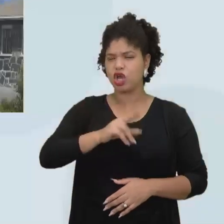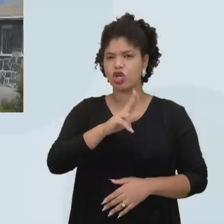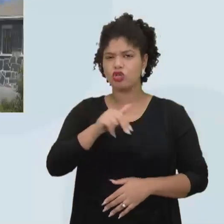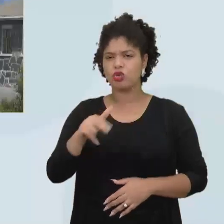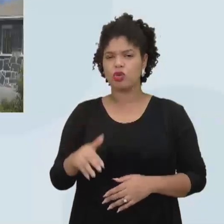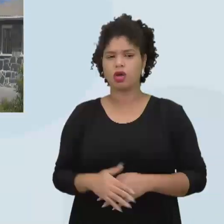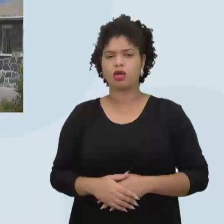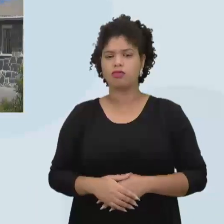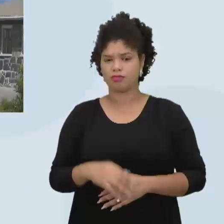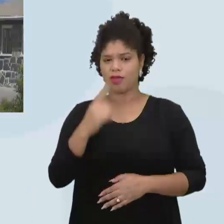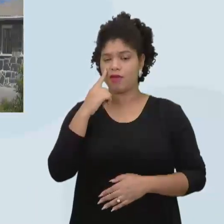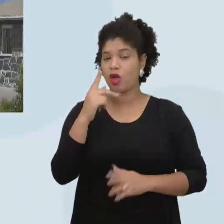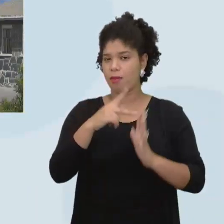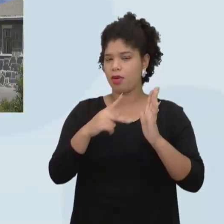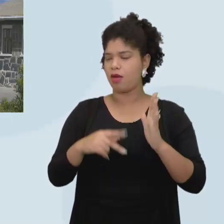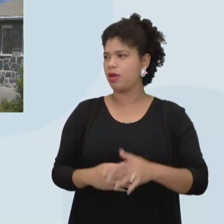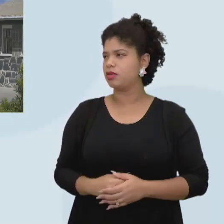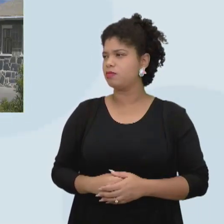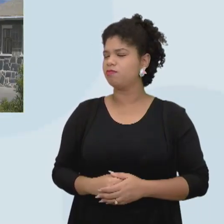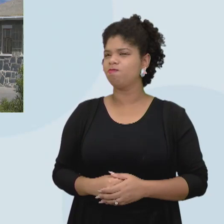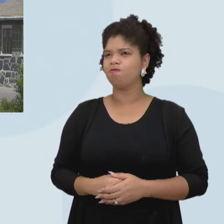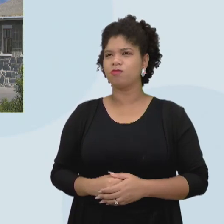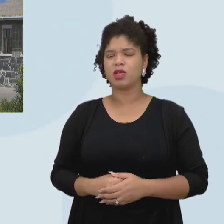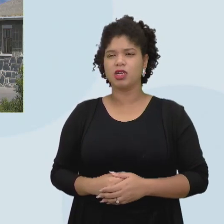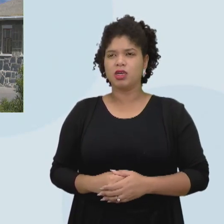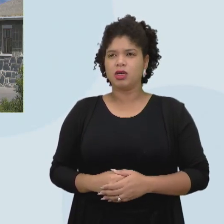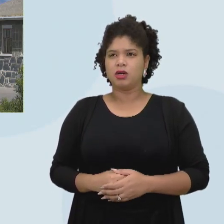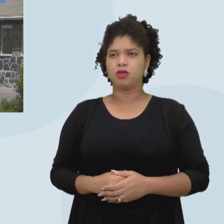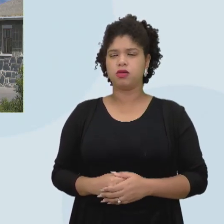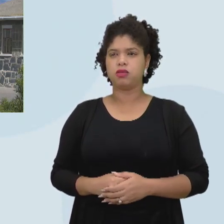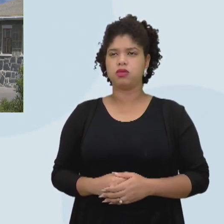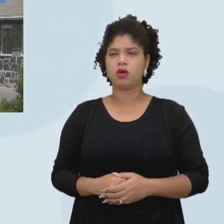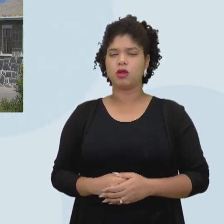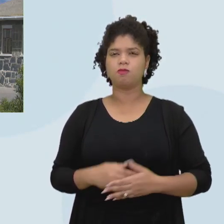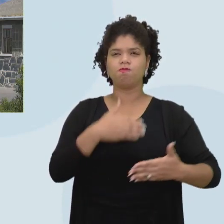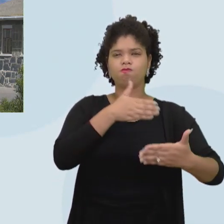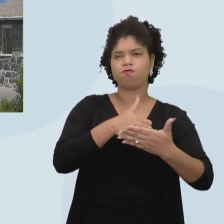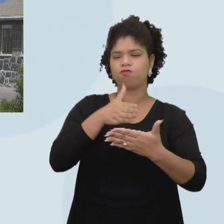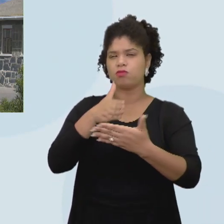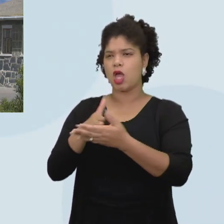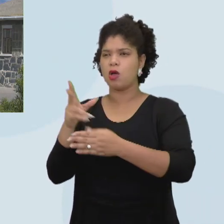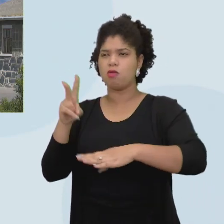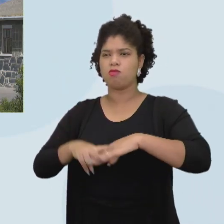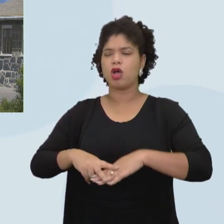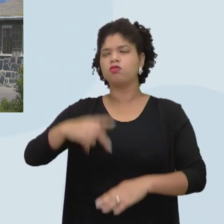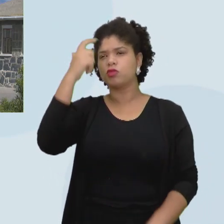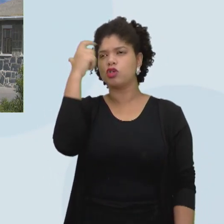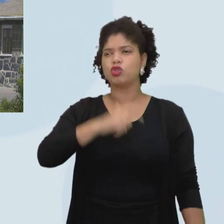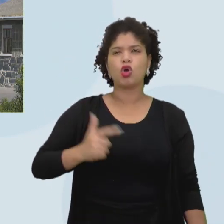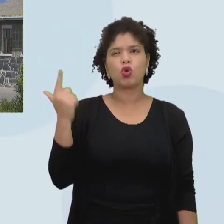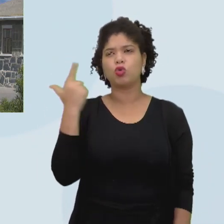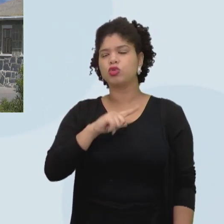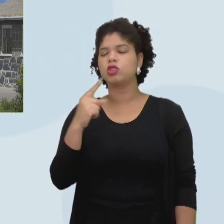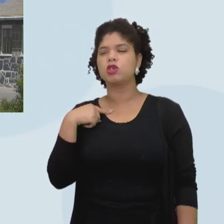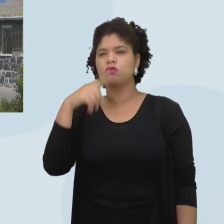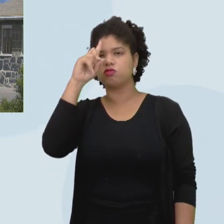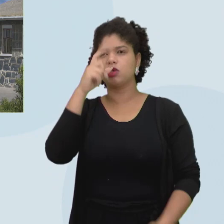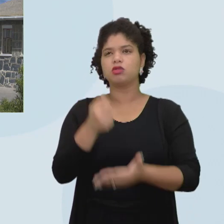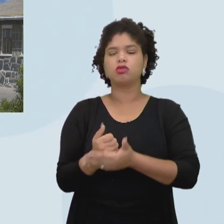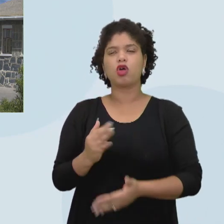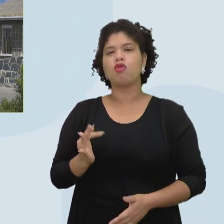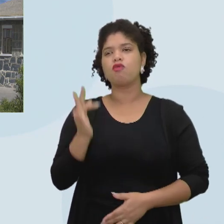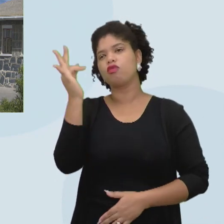estreito seja o portão, quão cheio de punições o pergaminho, eu sou o mestre do meu